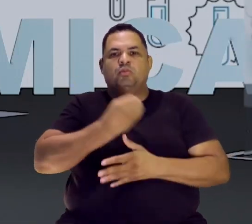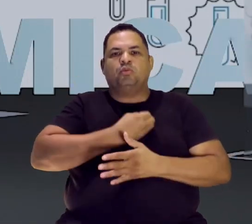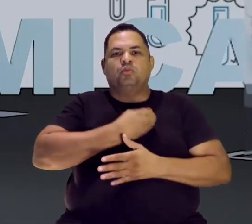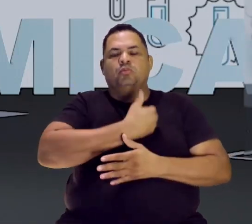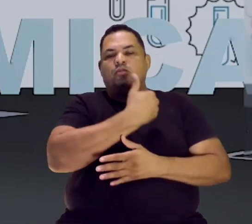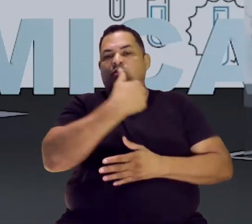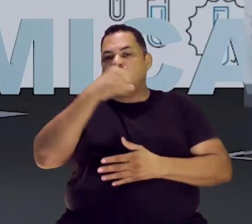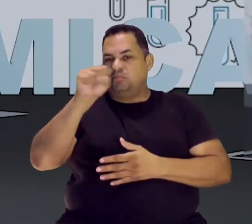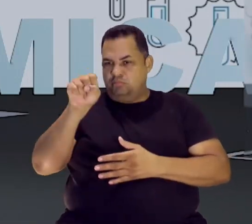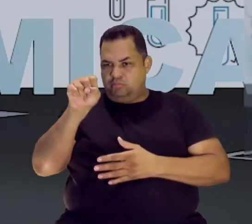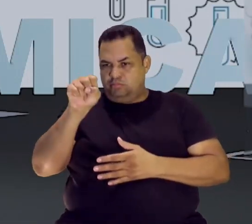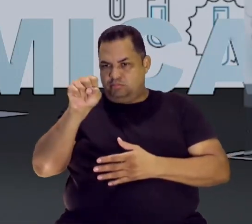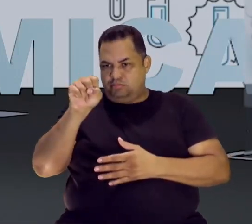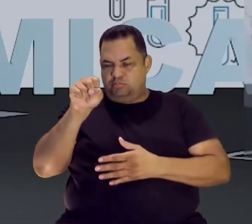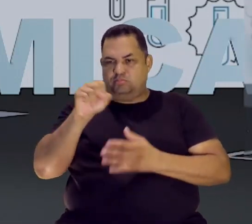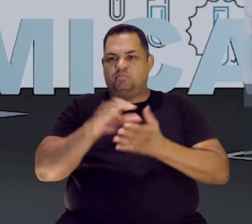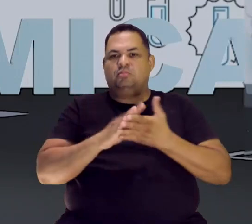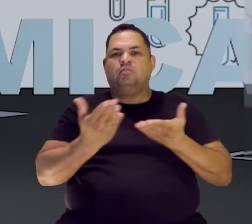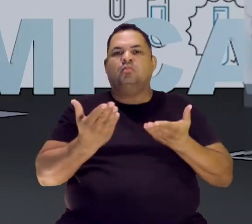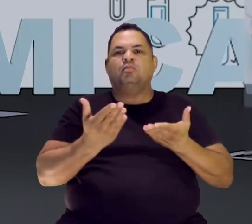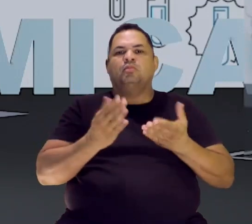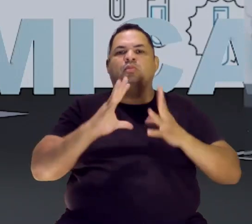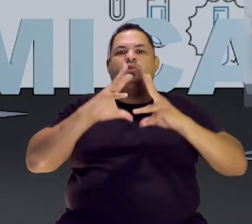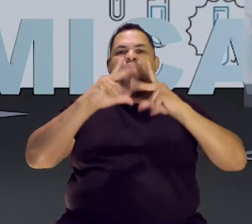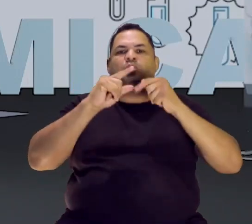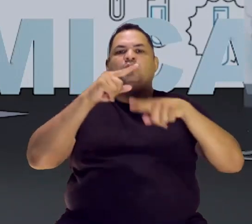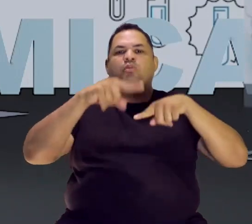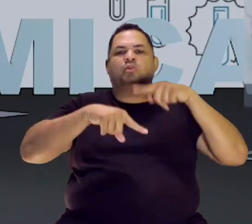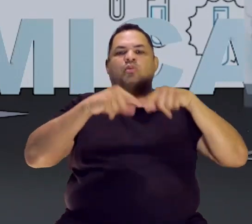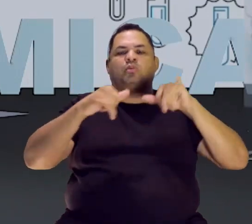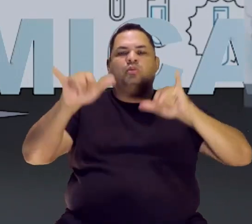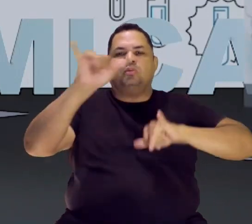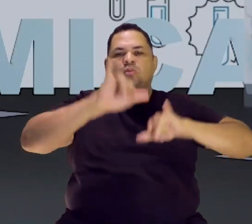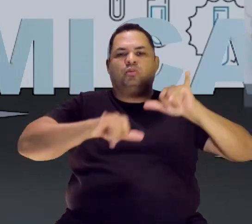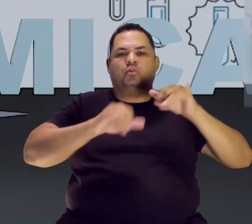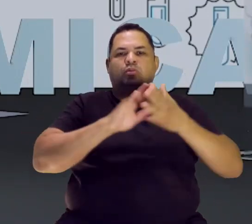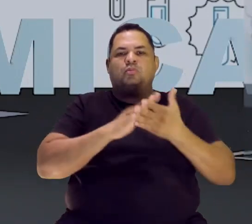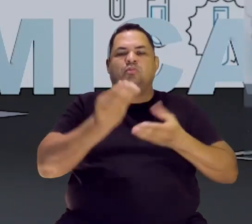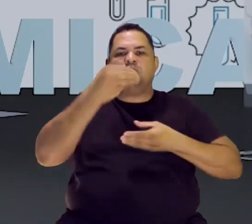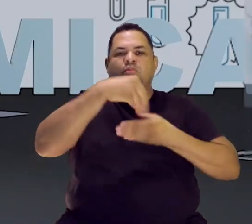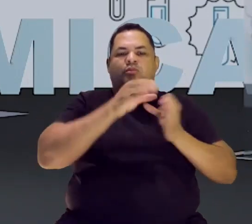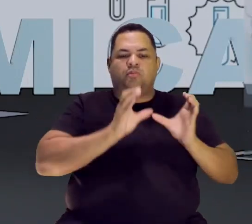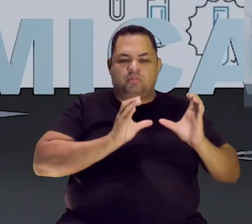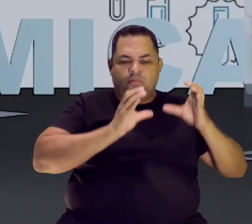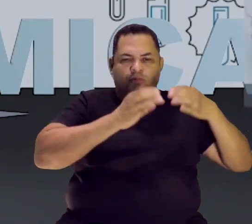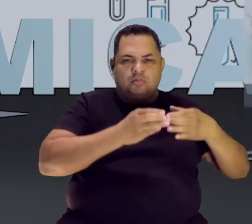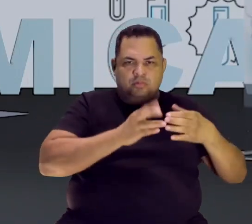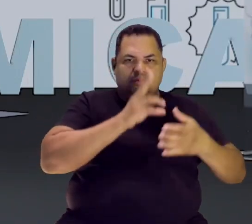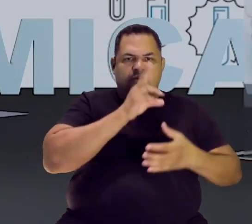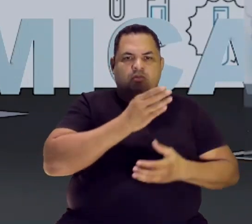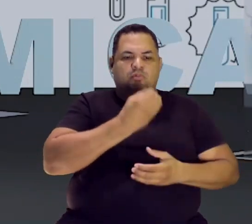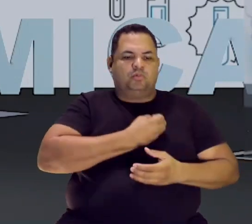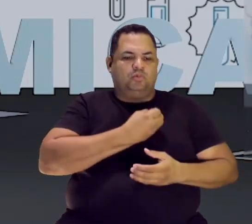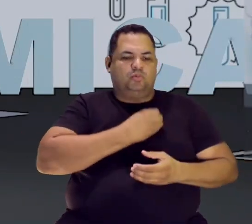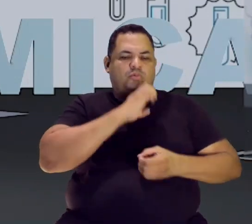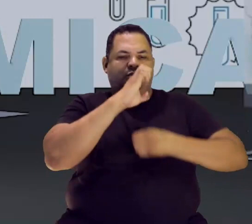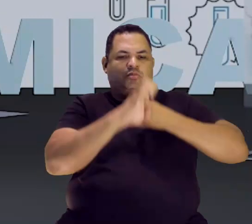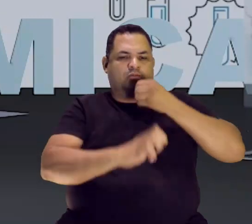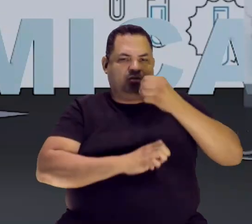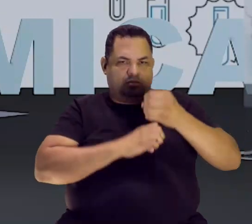18. Assim como todos os elementos que estão numa mesma família apresentam o mesmo número de